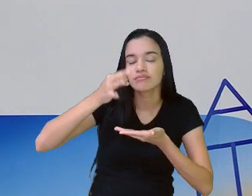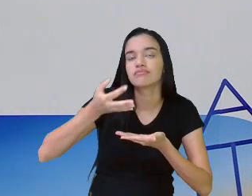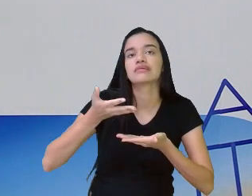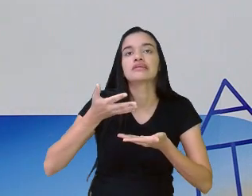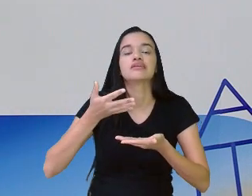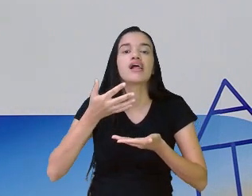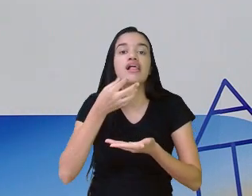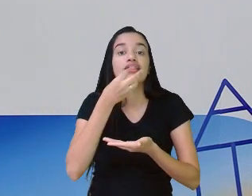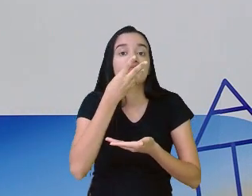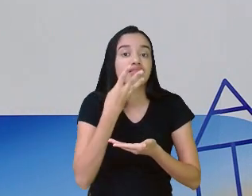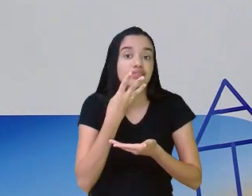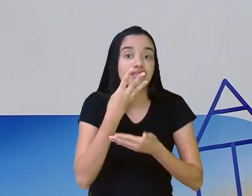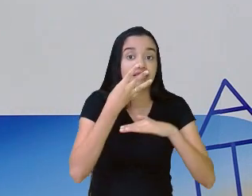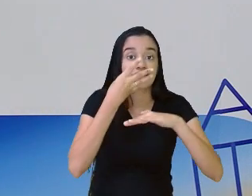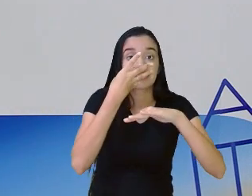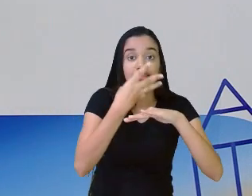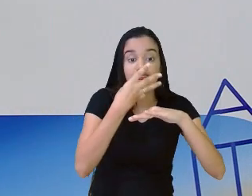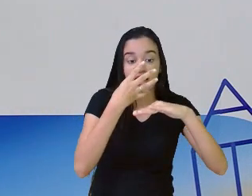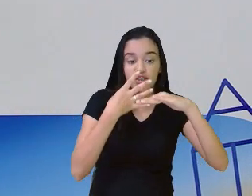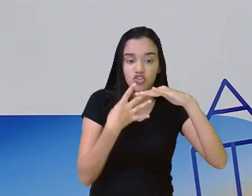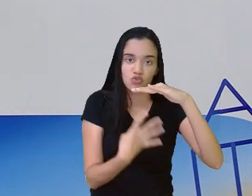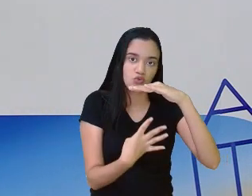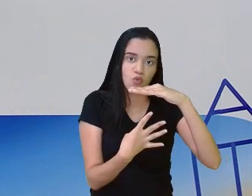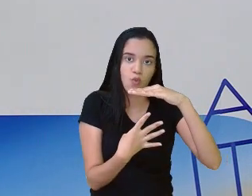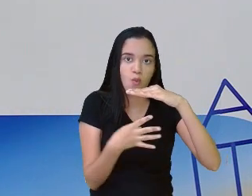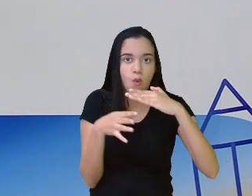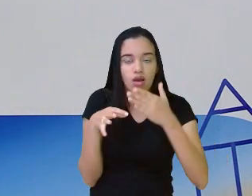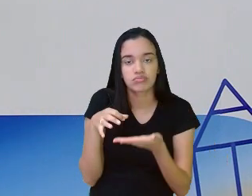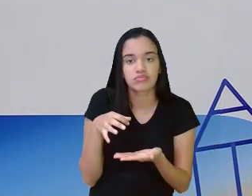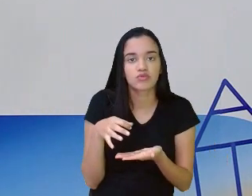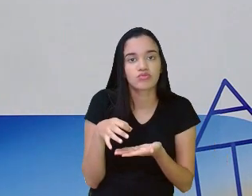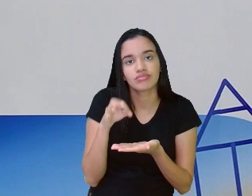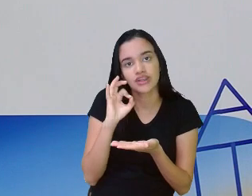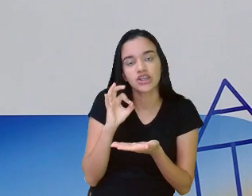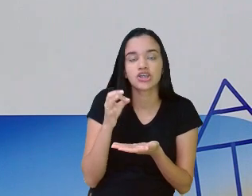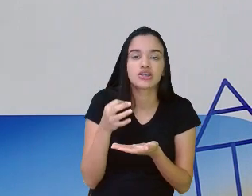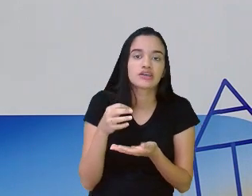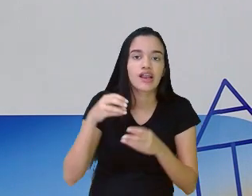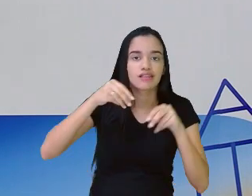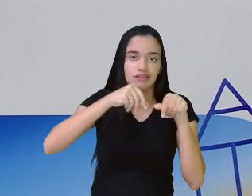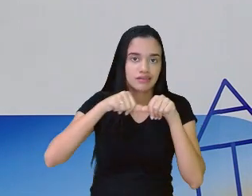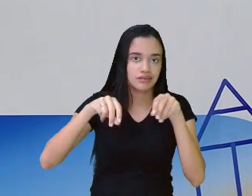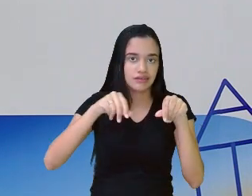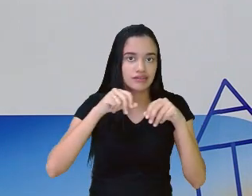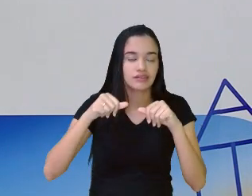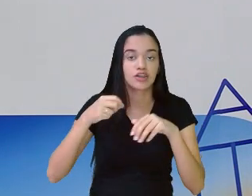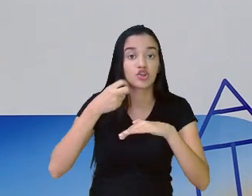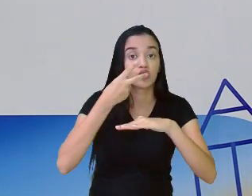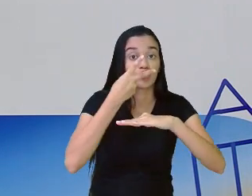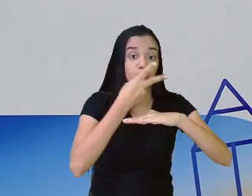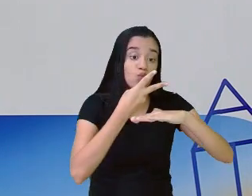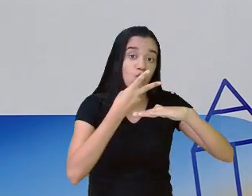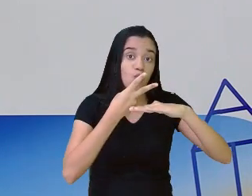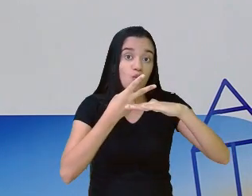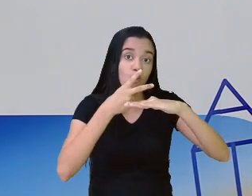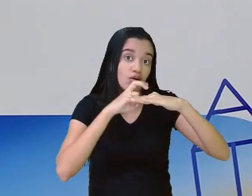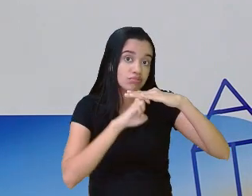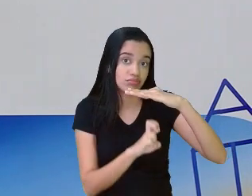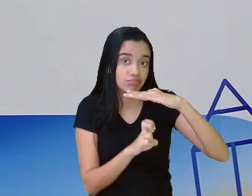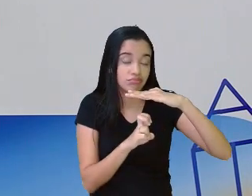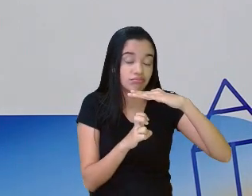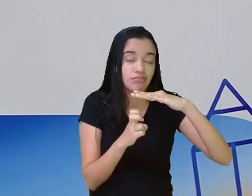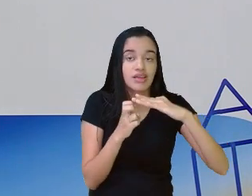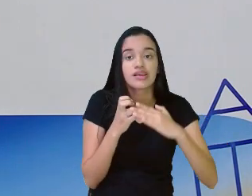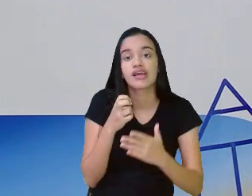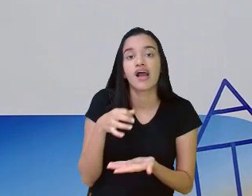3/4 de xícara de trigo, 2 xícaras e meia de